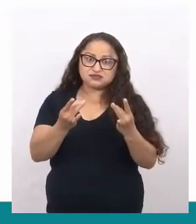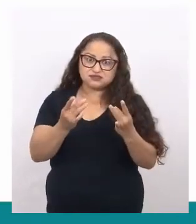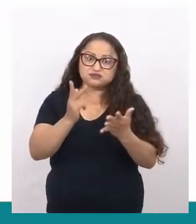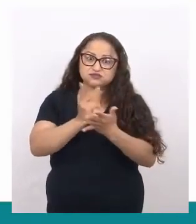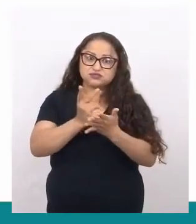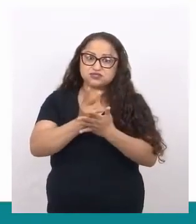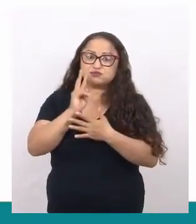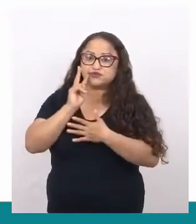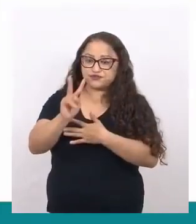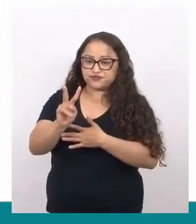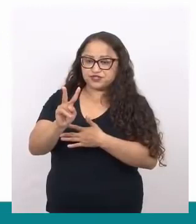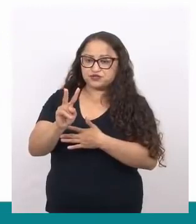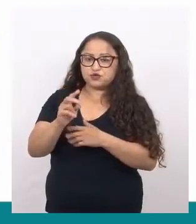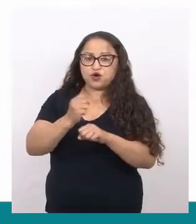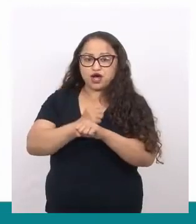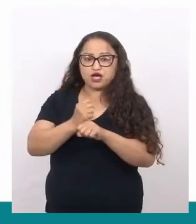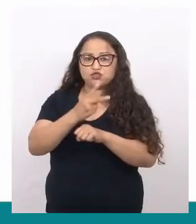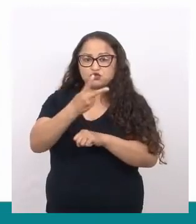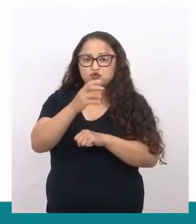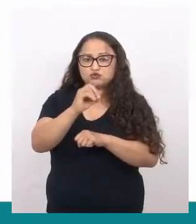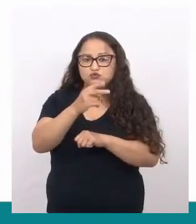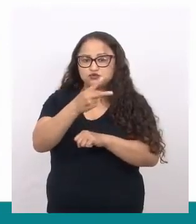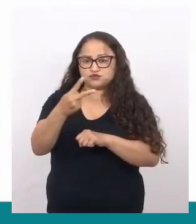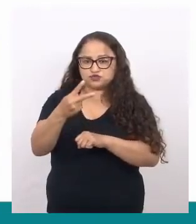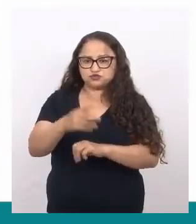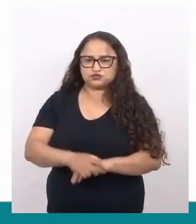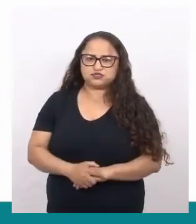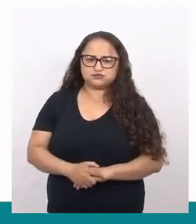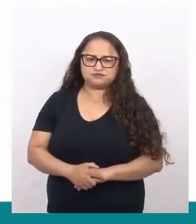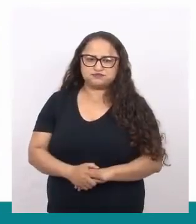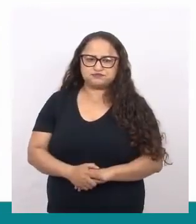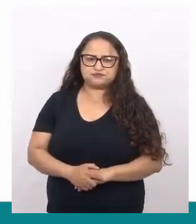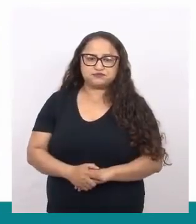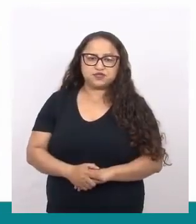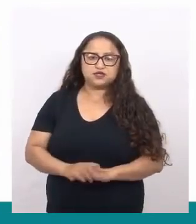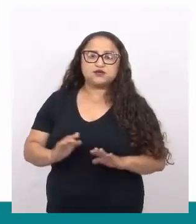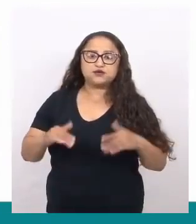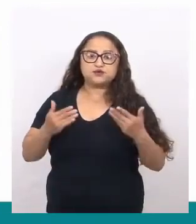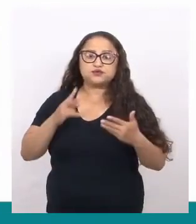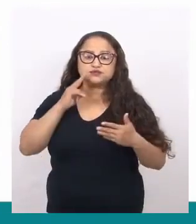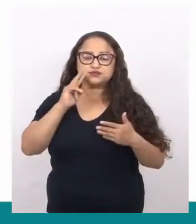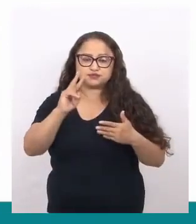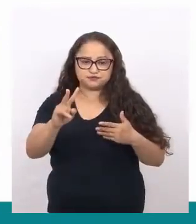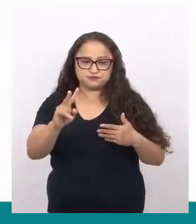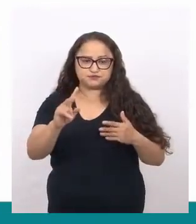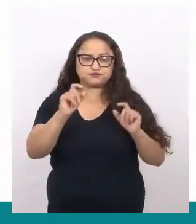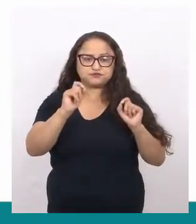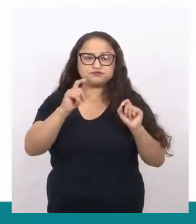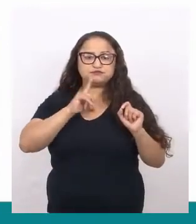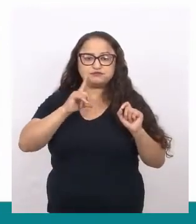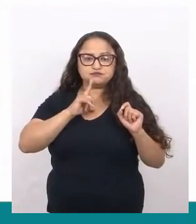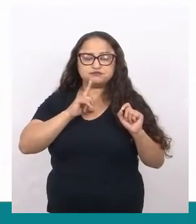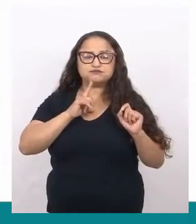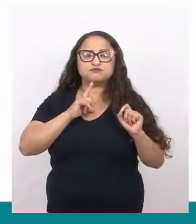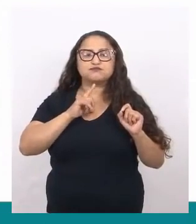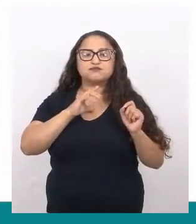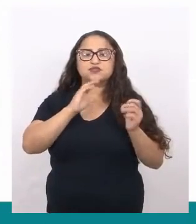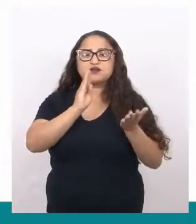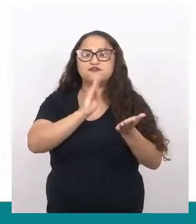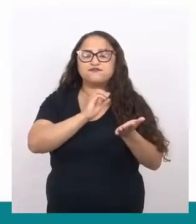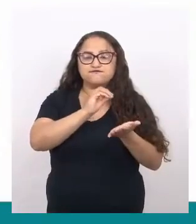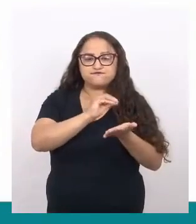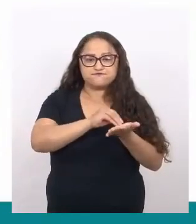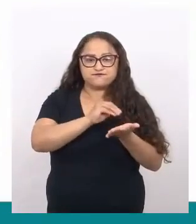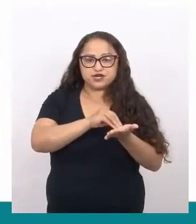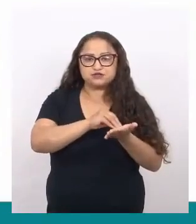menu 2022. Pode passar. Quando vocês forem realizar a conferência de saldo, se vocês estiverem